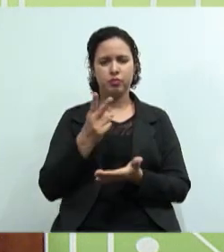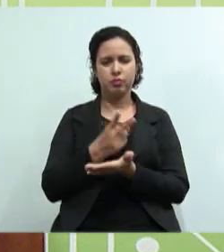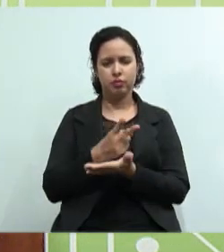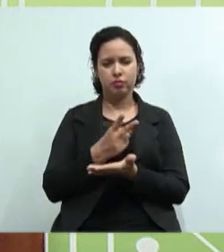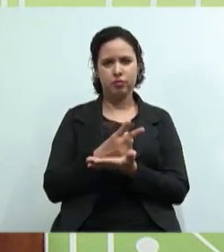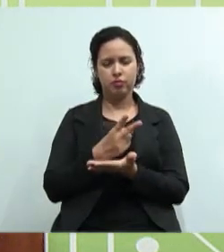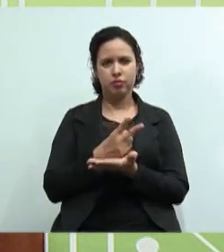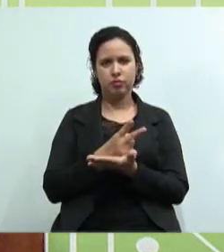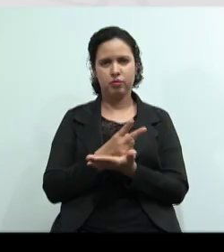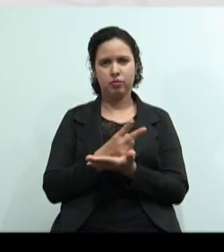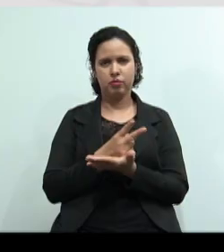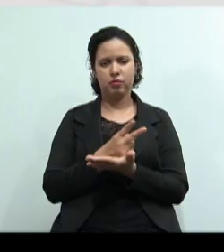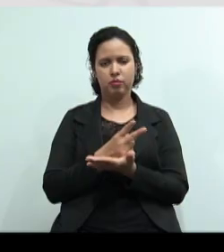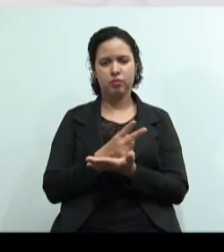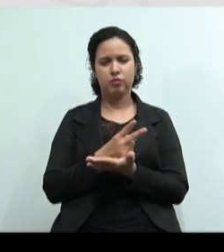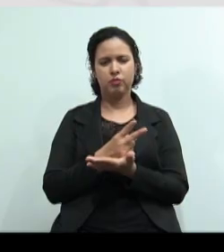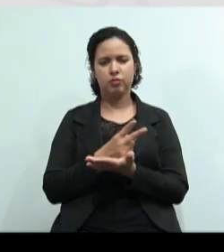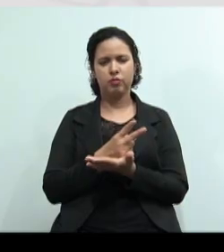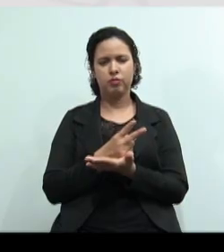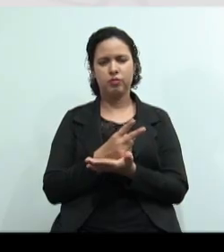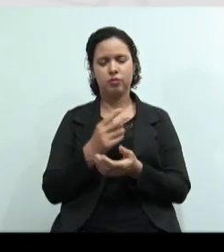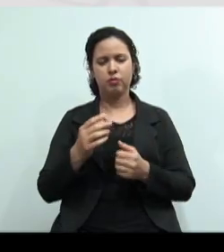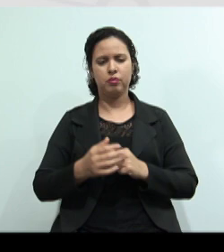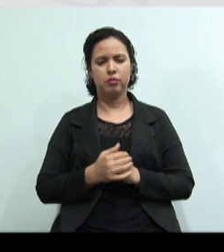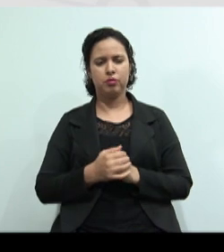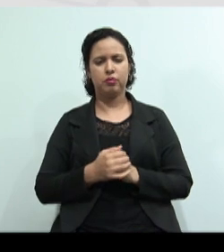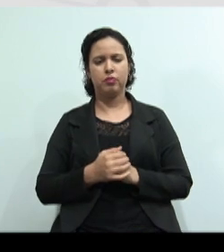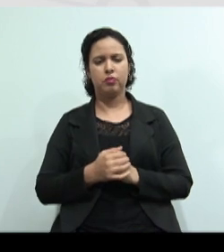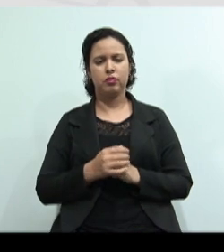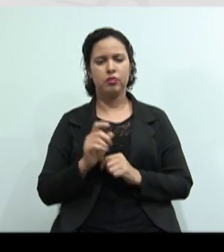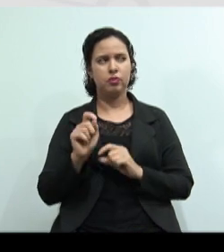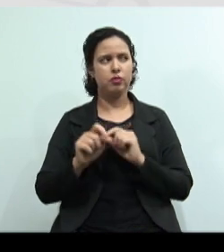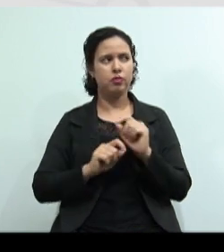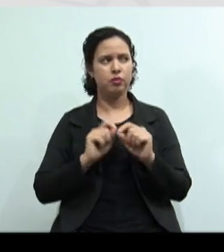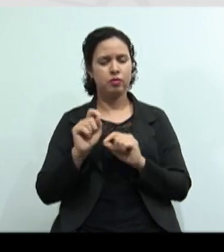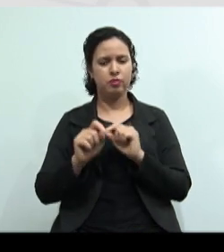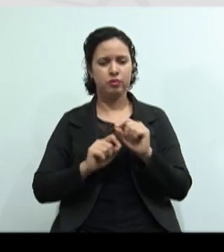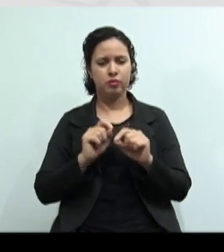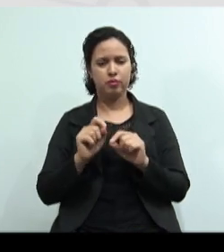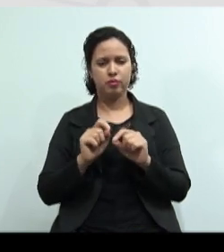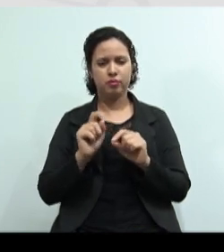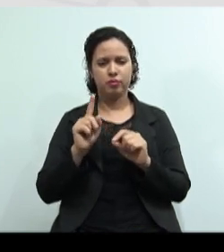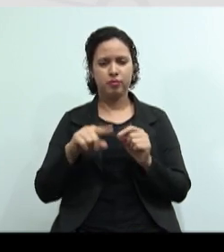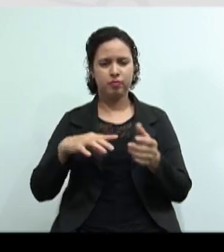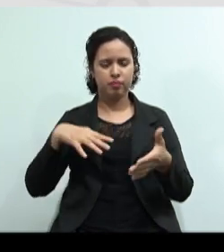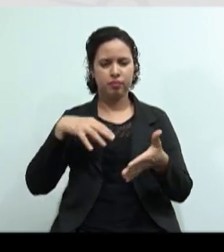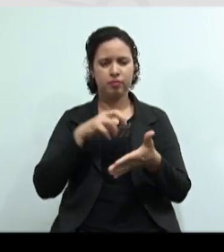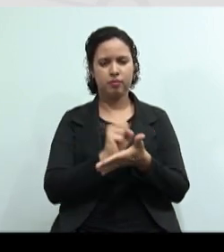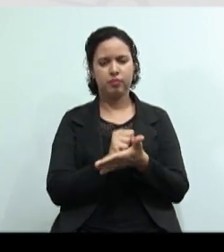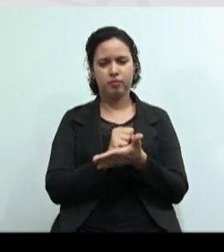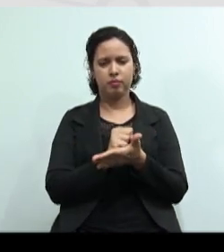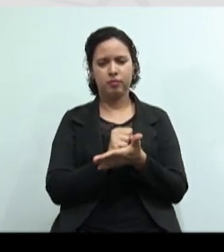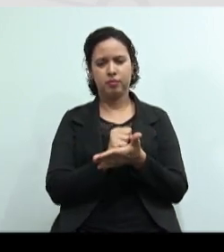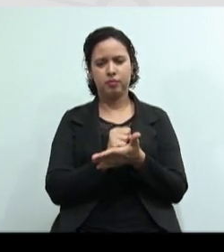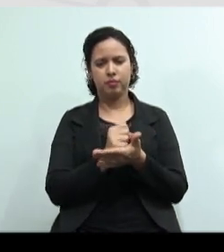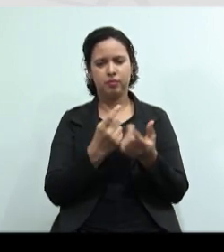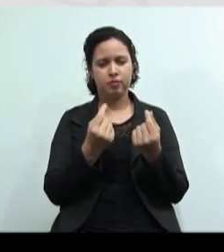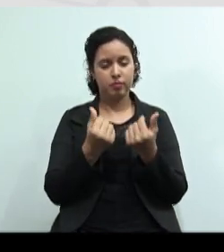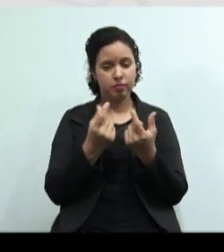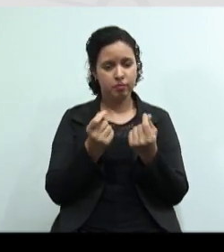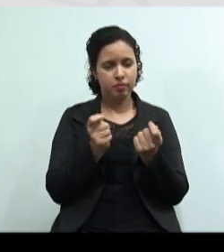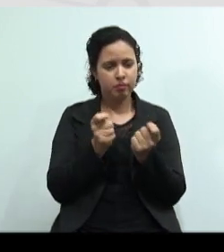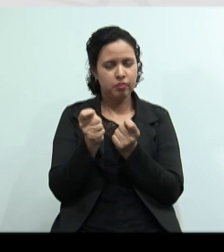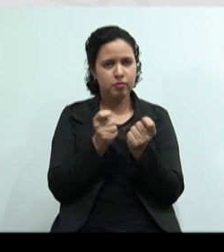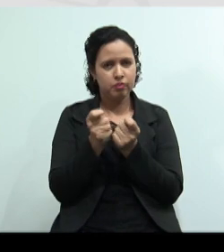continuando aqui. O que é inventariar? Os registros de inventário controlam os estoques em